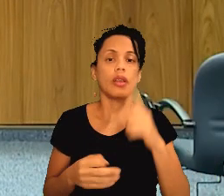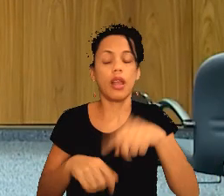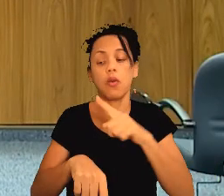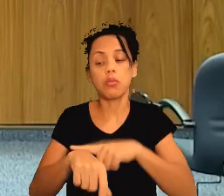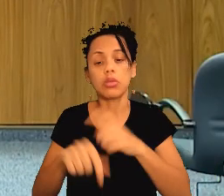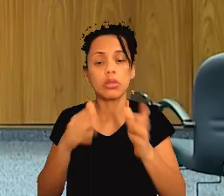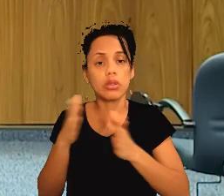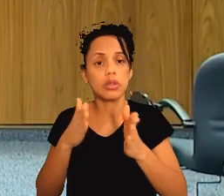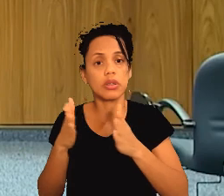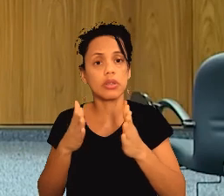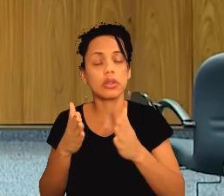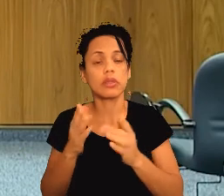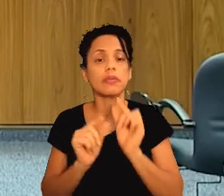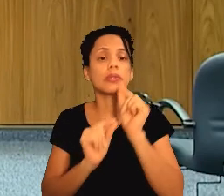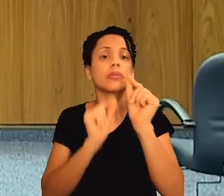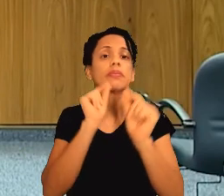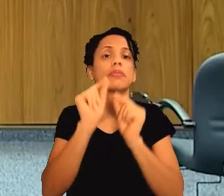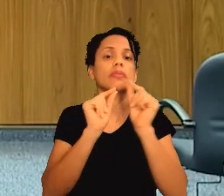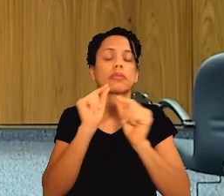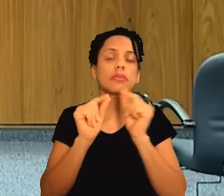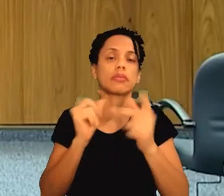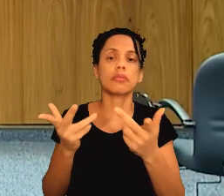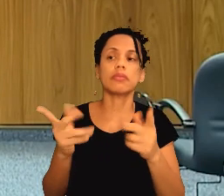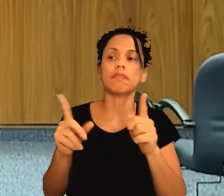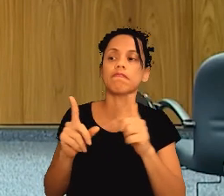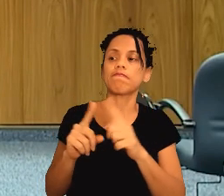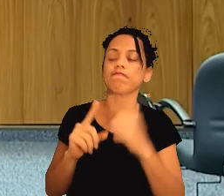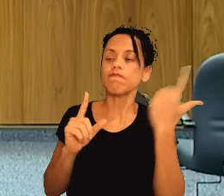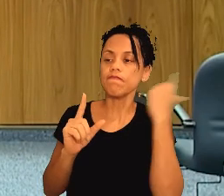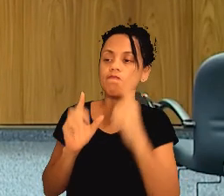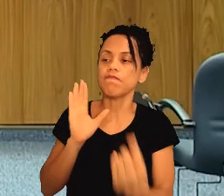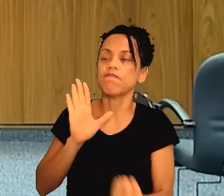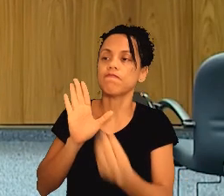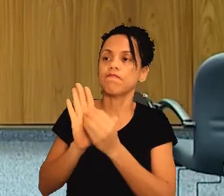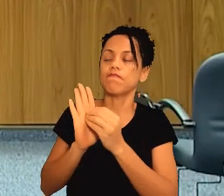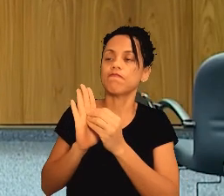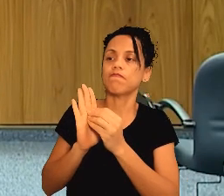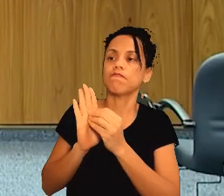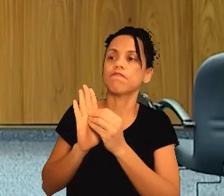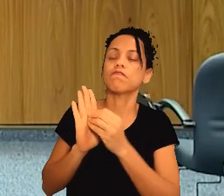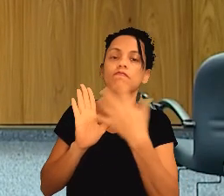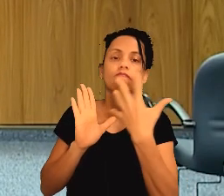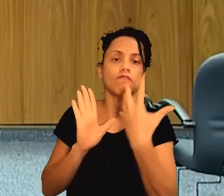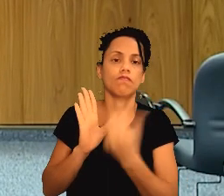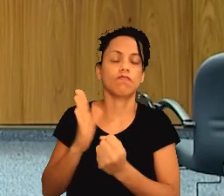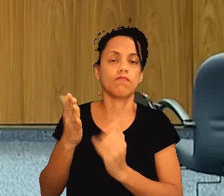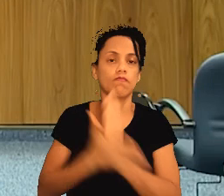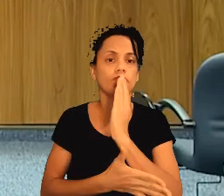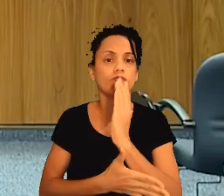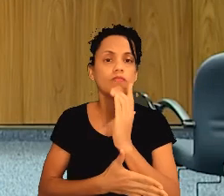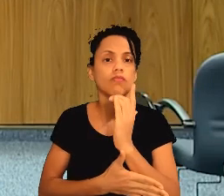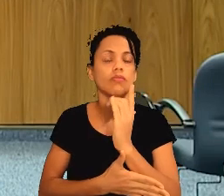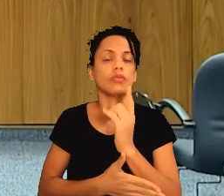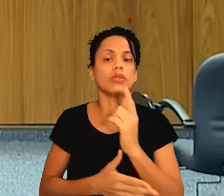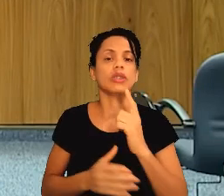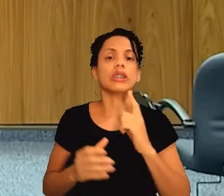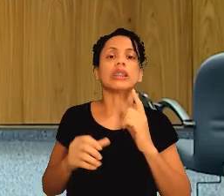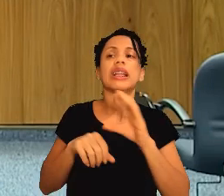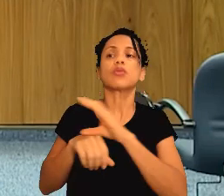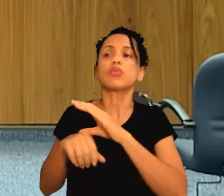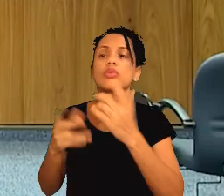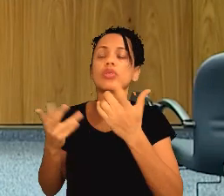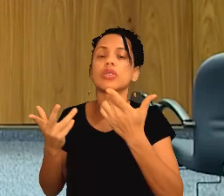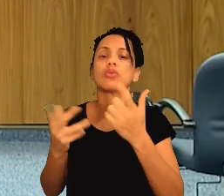que a gente está também é um momento de ver o que foi efetivado do que a gente conquistou, né, na Constituição